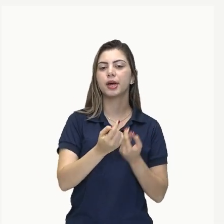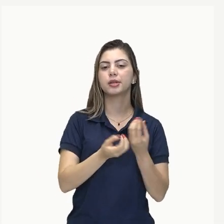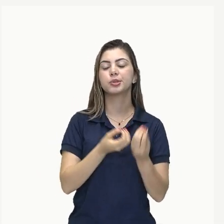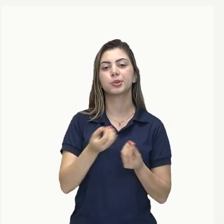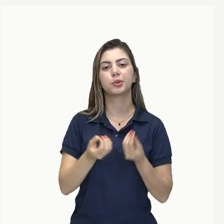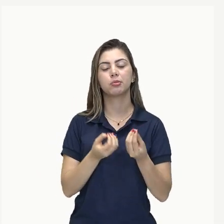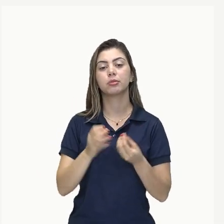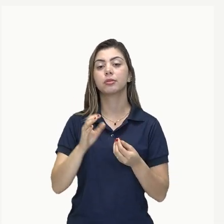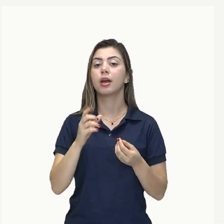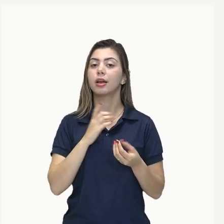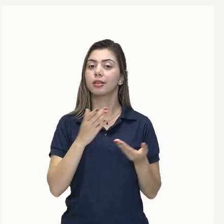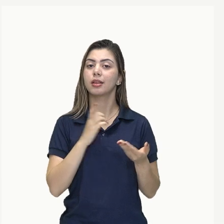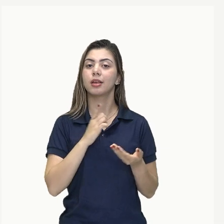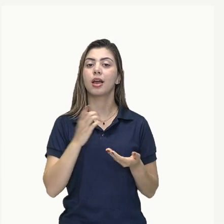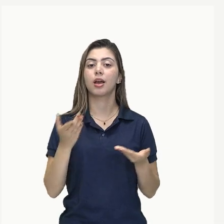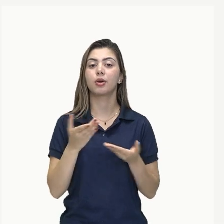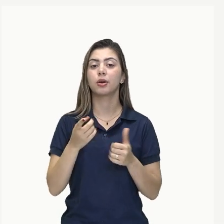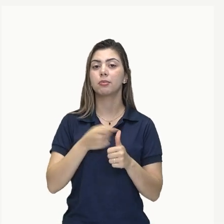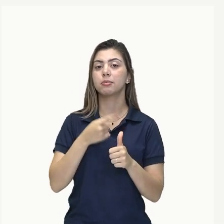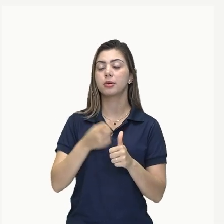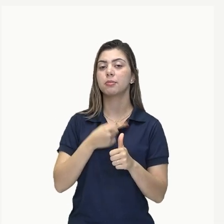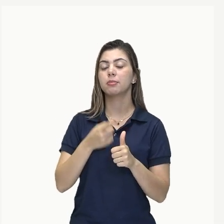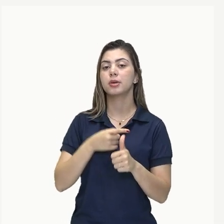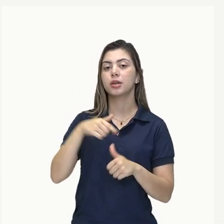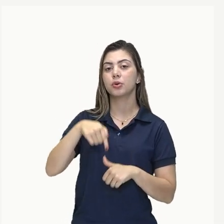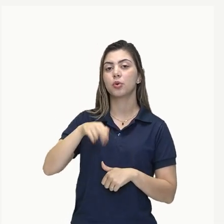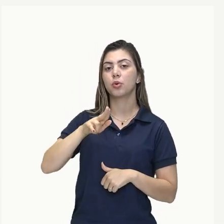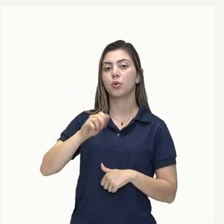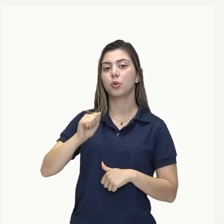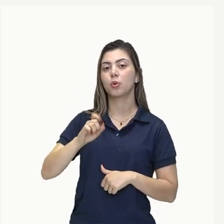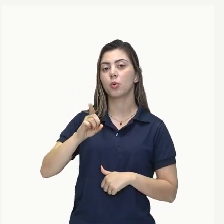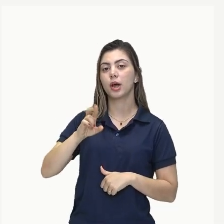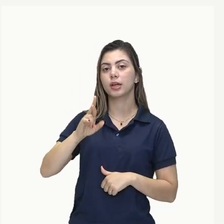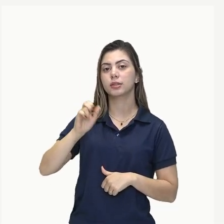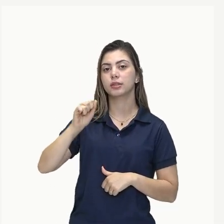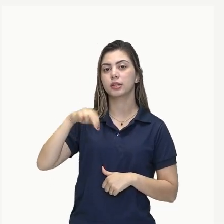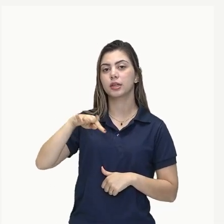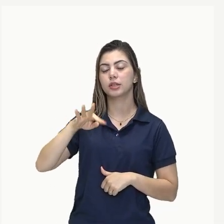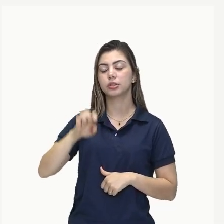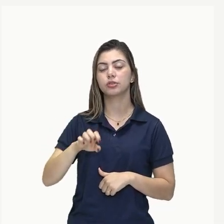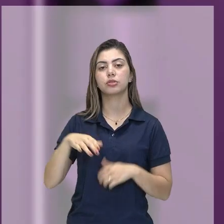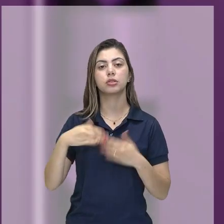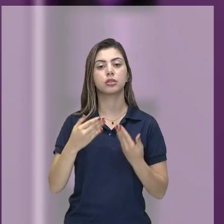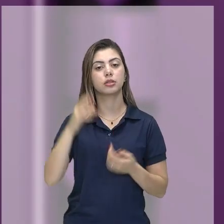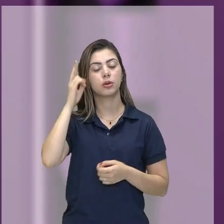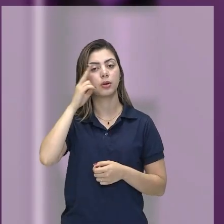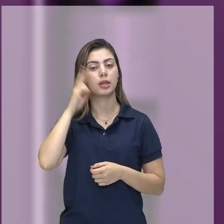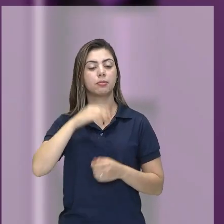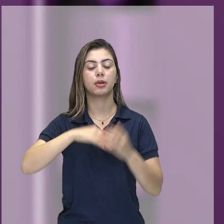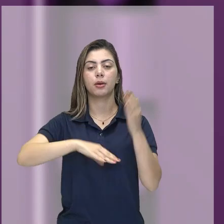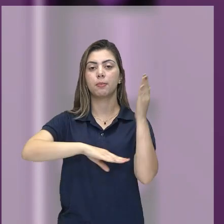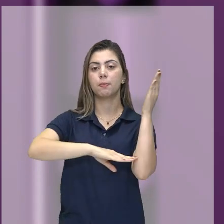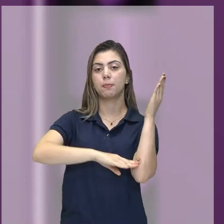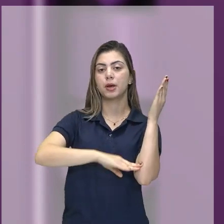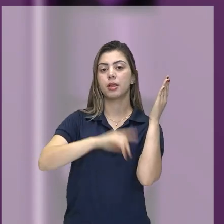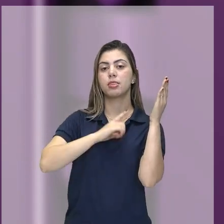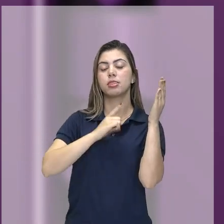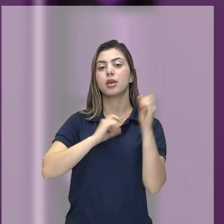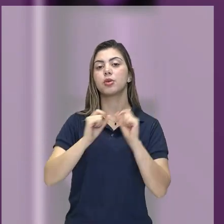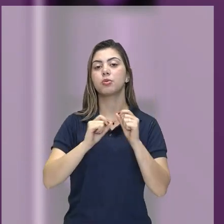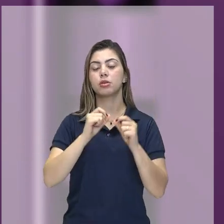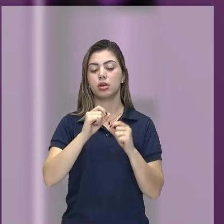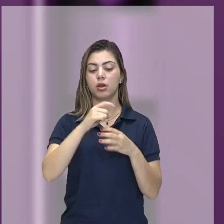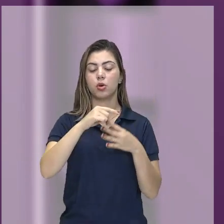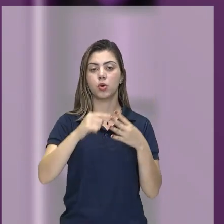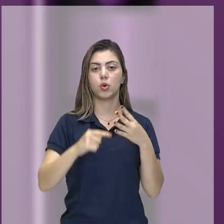nosso primeiro quadrante. A gente tem que lembrar, então, que o plano cartesiano é dividido em 4,